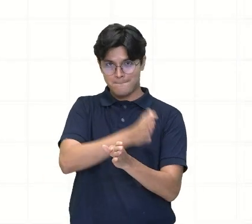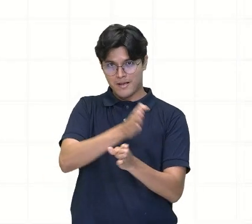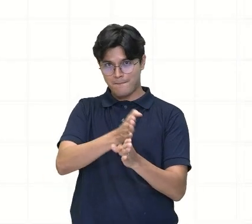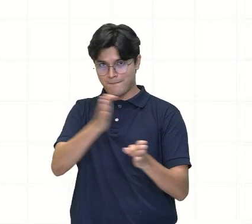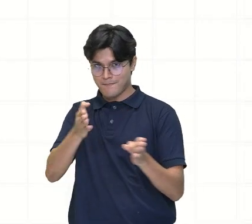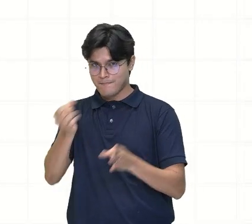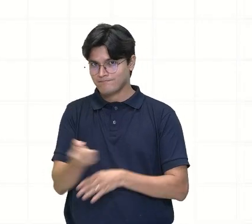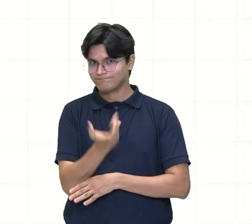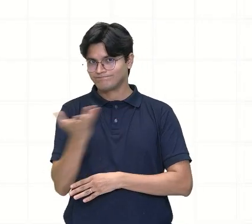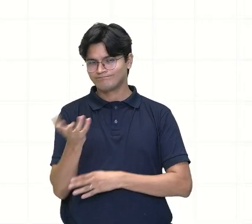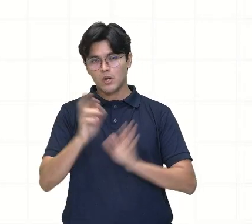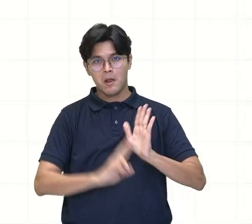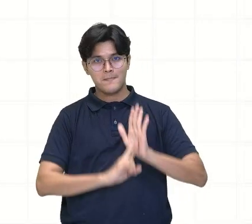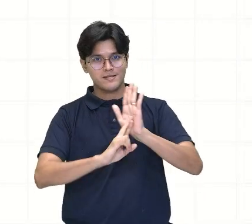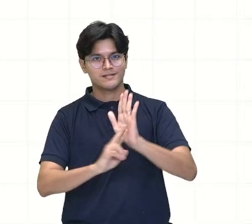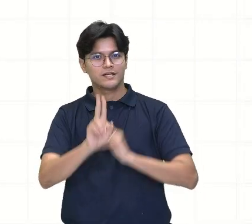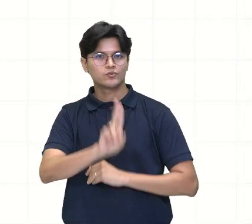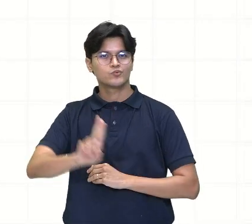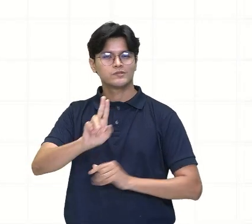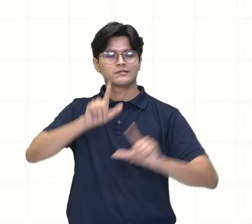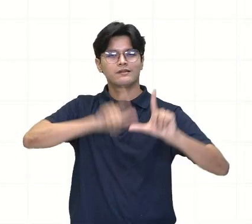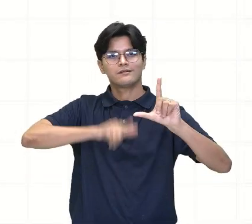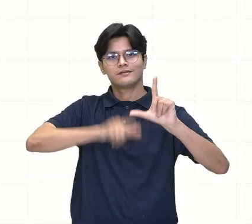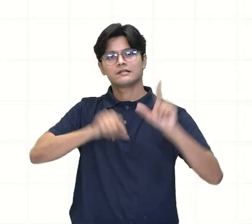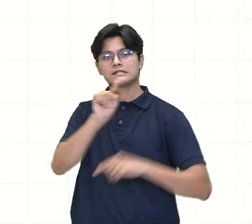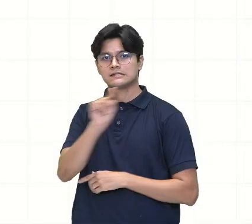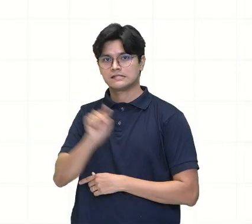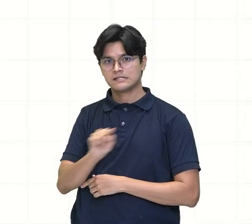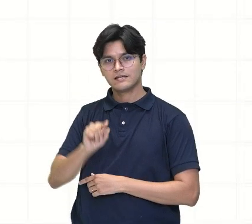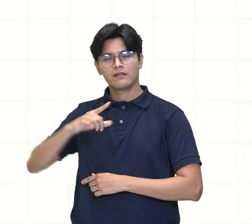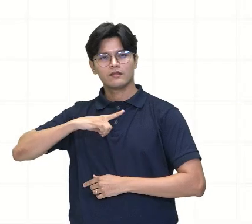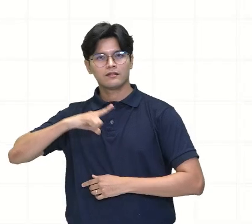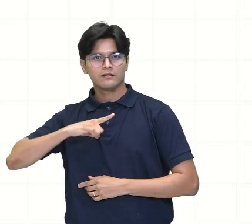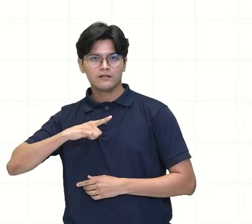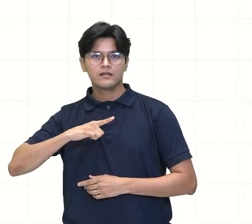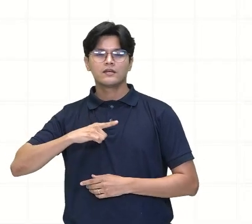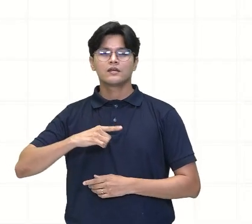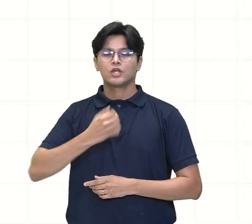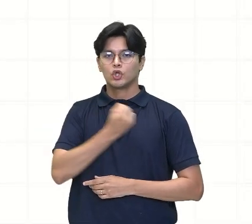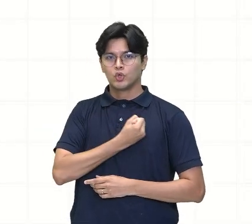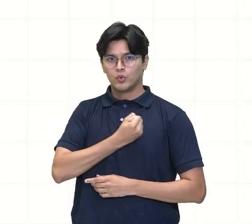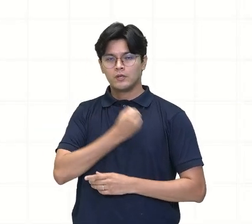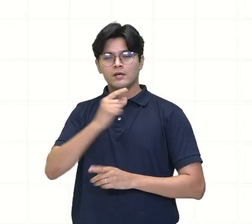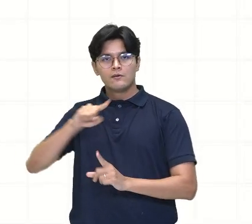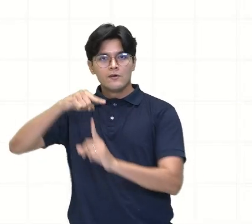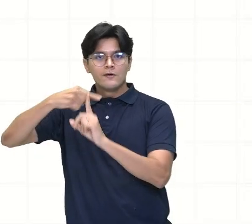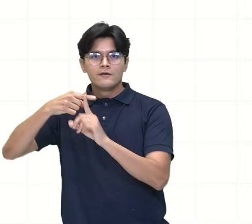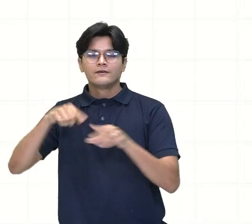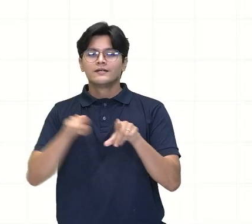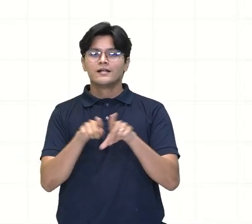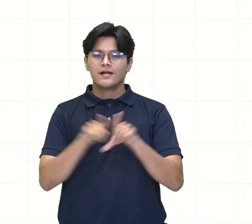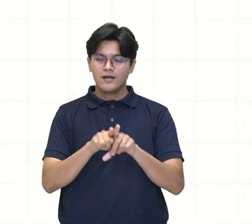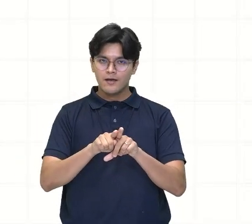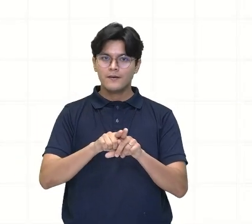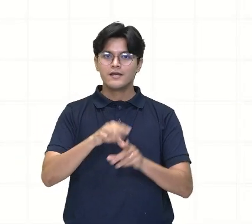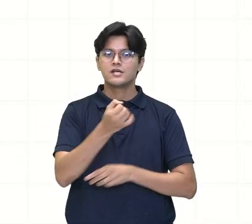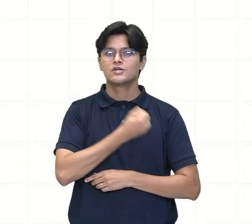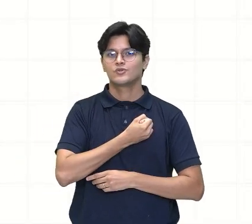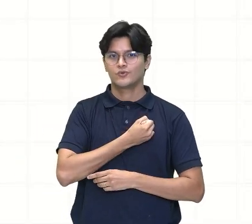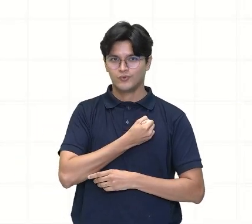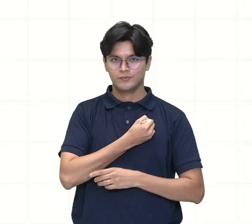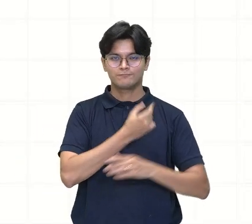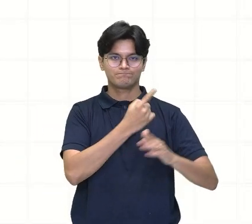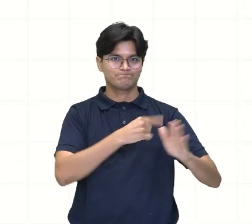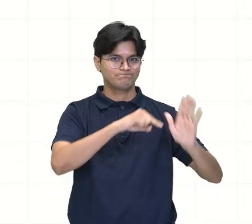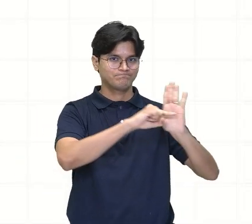Z. Ele é formado pelos inteiros positivos e também pelos